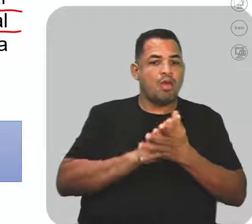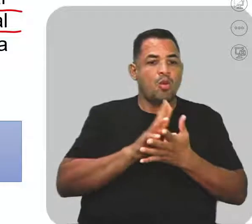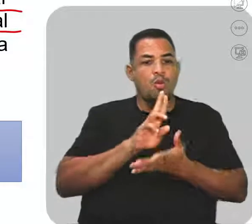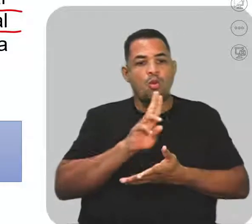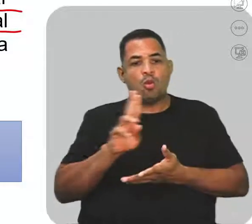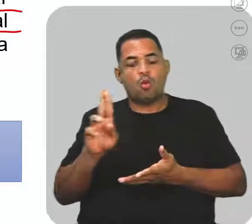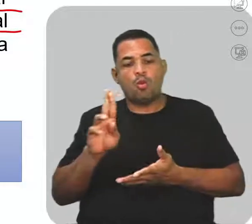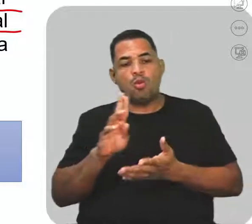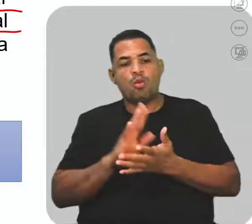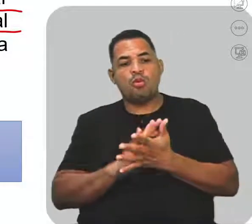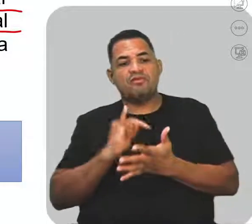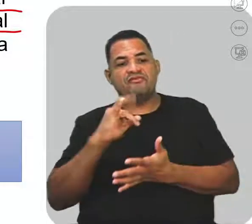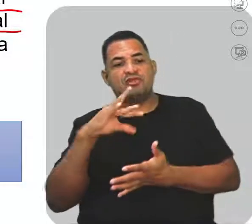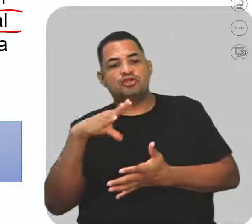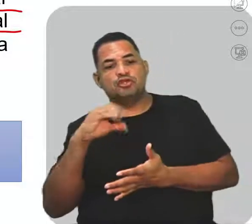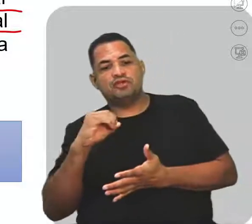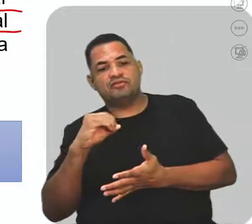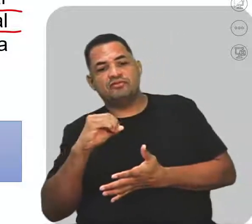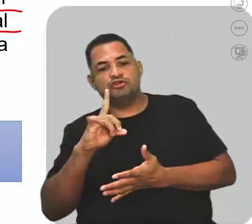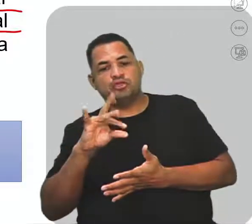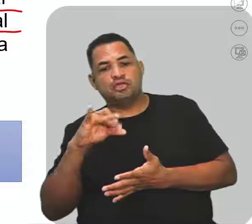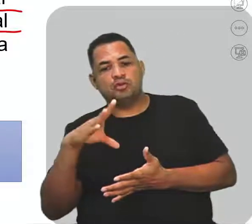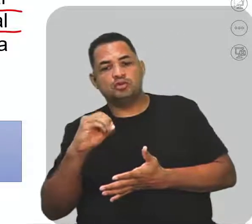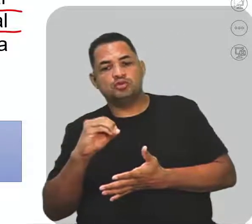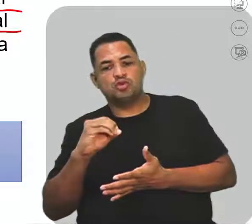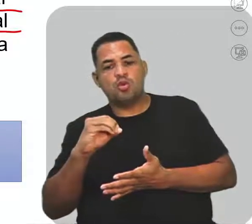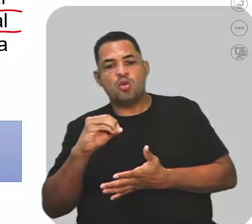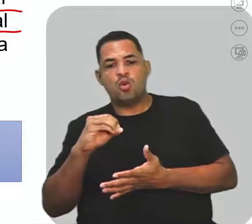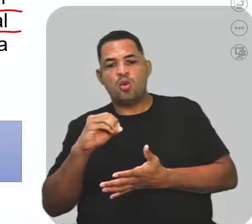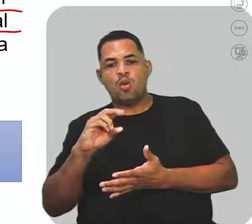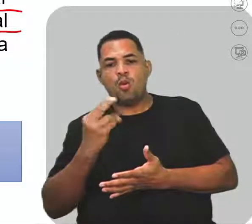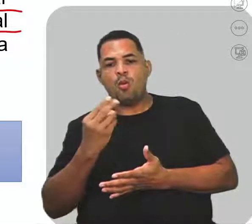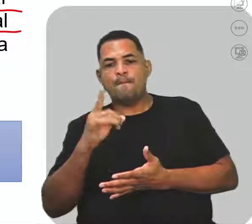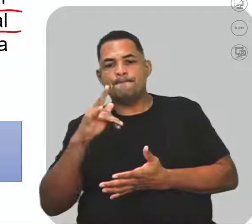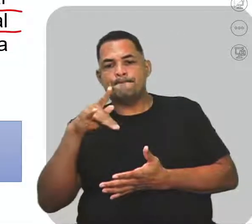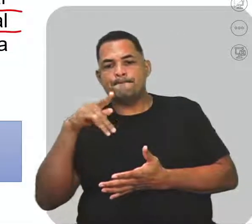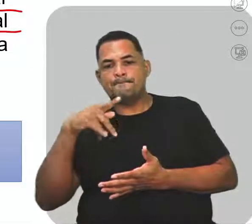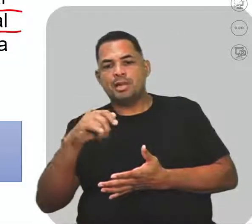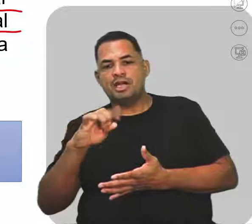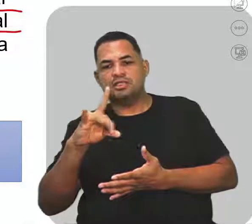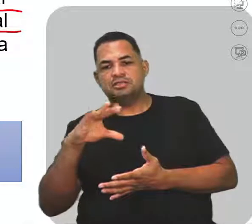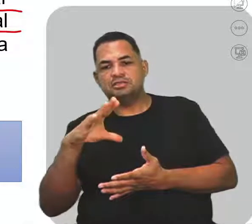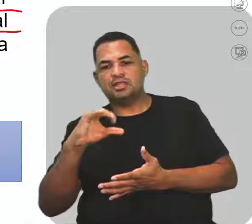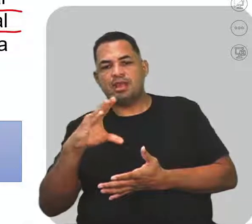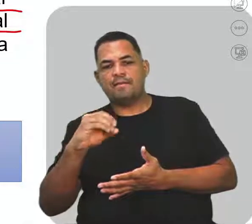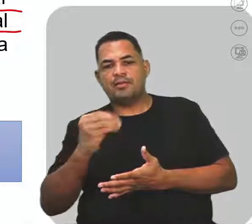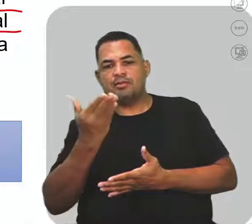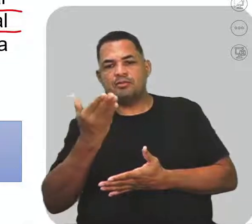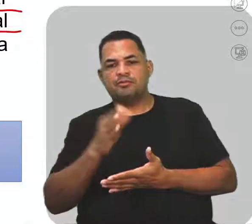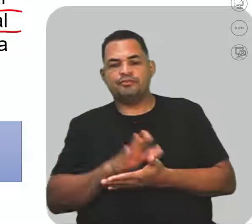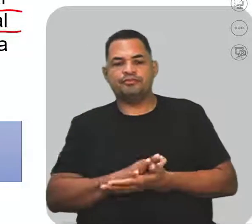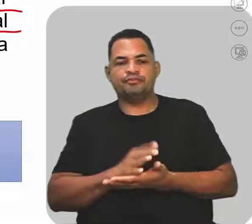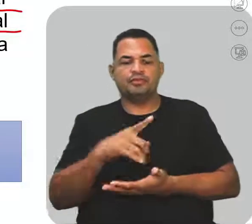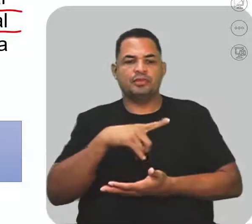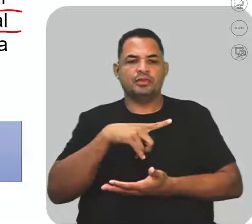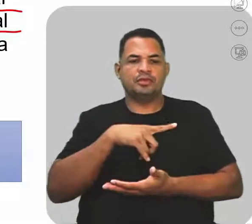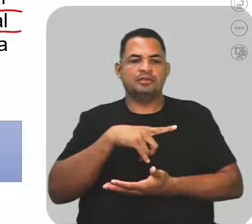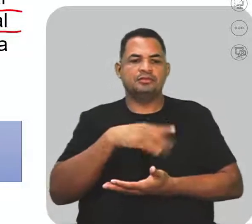infinitivo, gerúndio ou particípio, tá? Denominada aí principal. Nesse caso, por